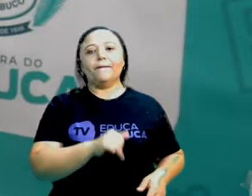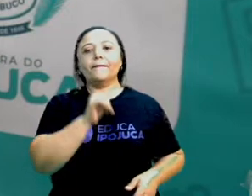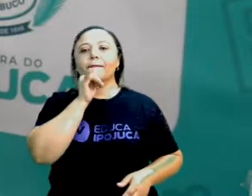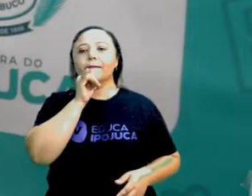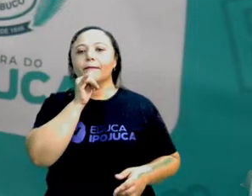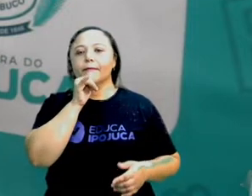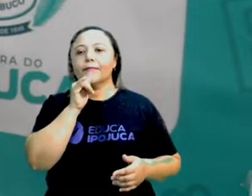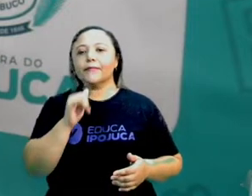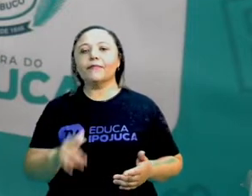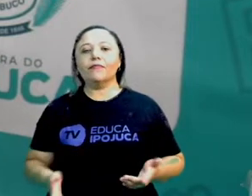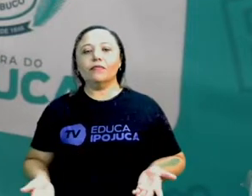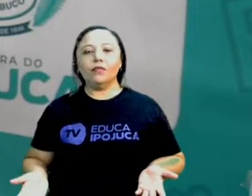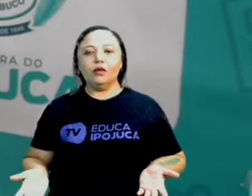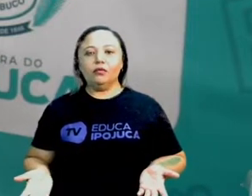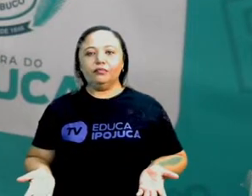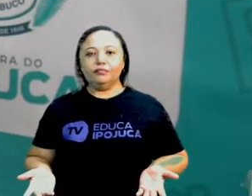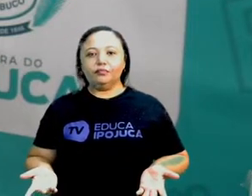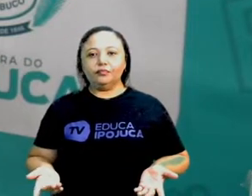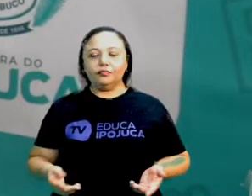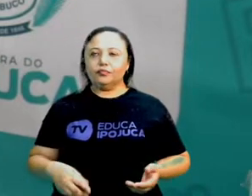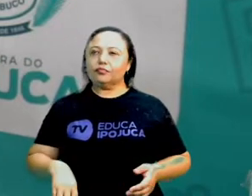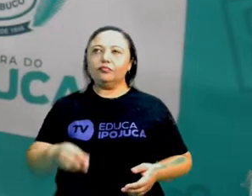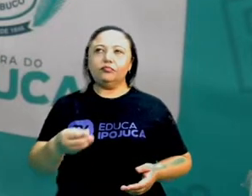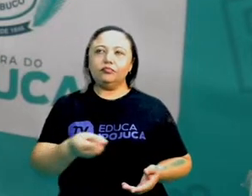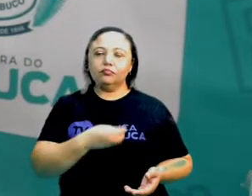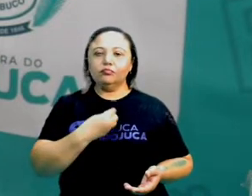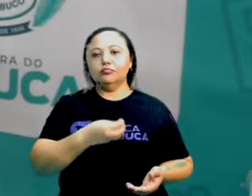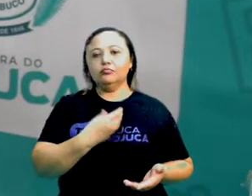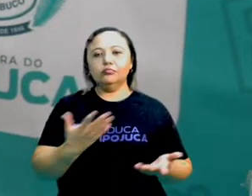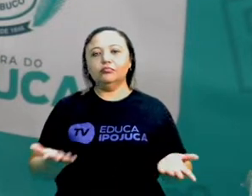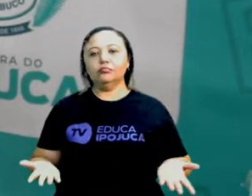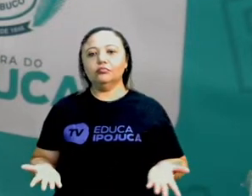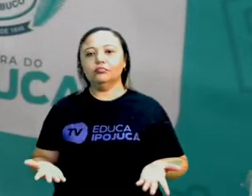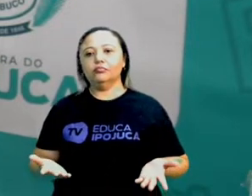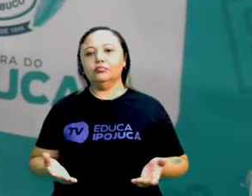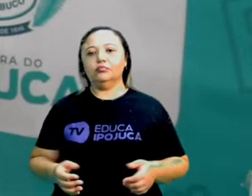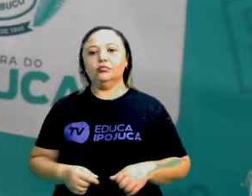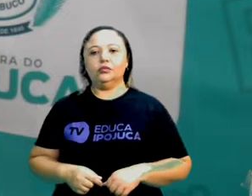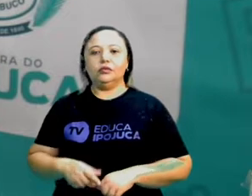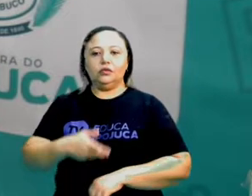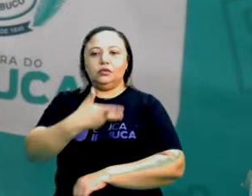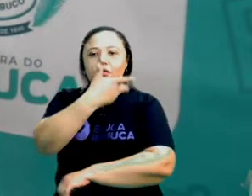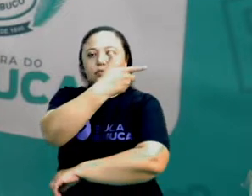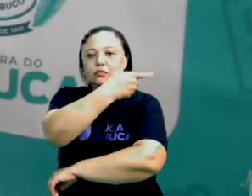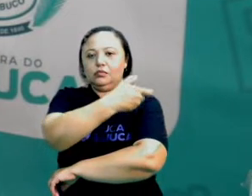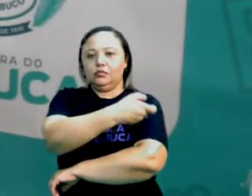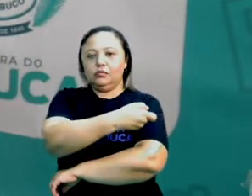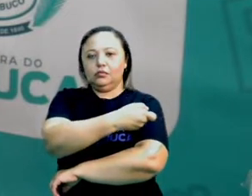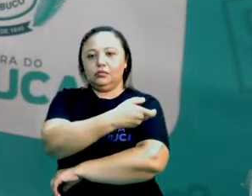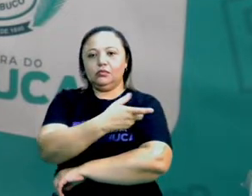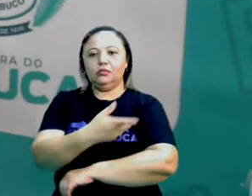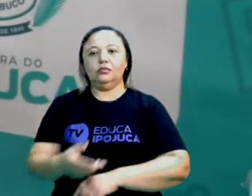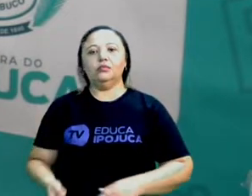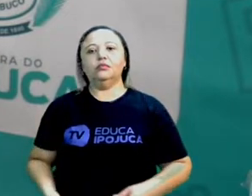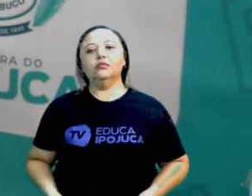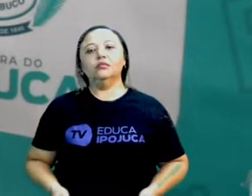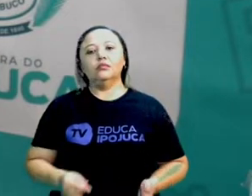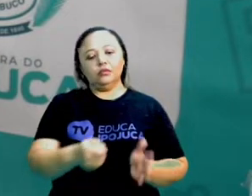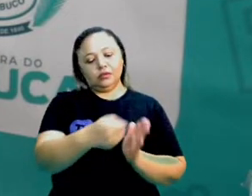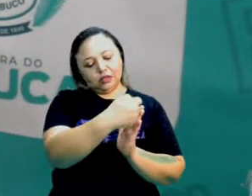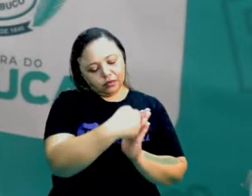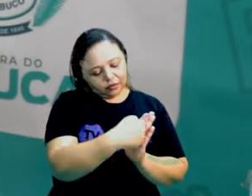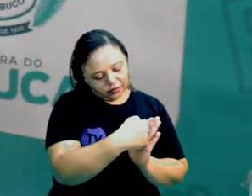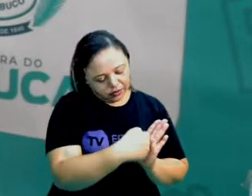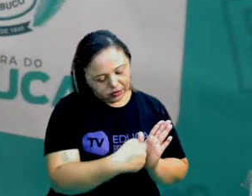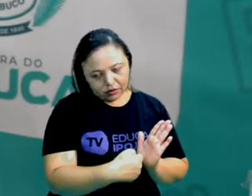exemplo, no momento que a gente está vivendo, né, a gente vai tomar uma vacina, aí tem alguém lá que vai